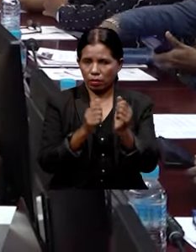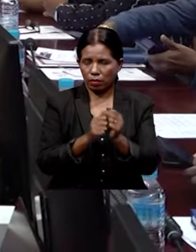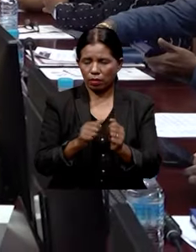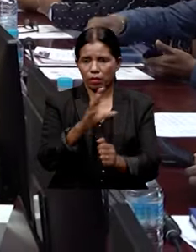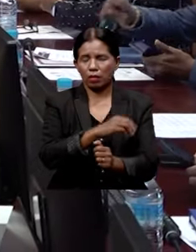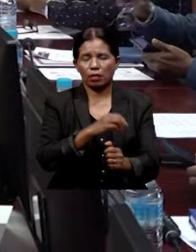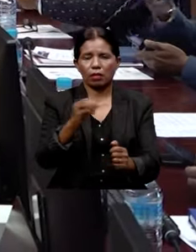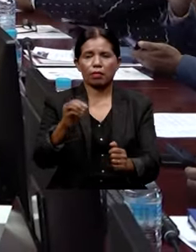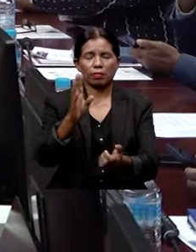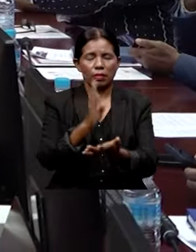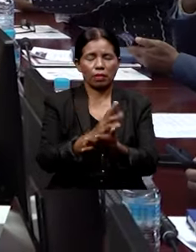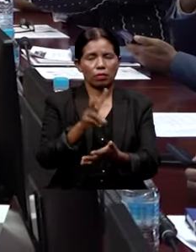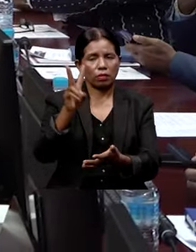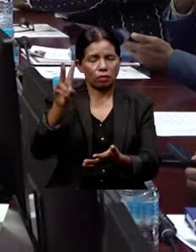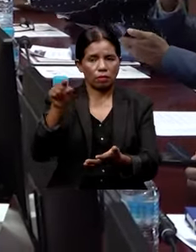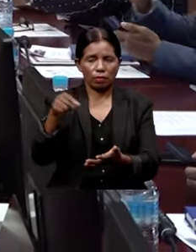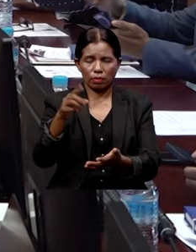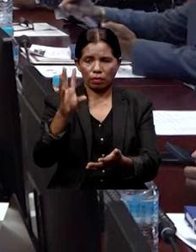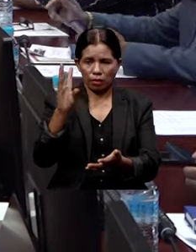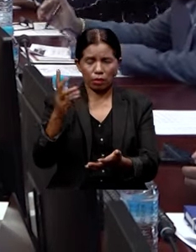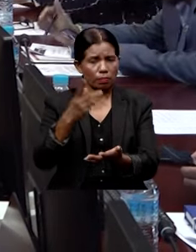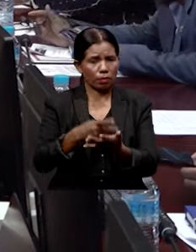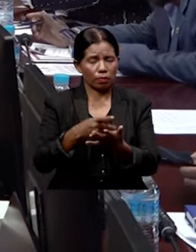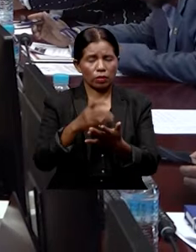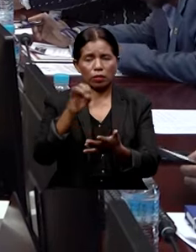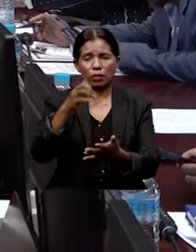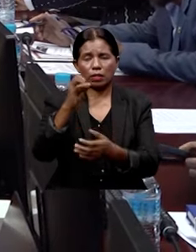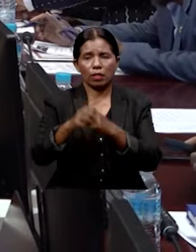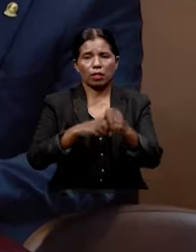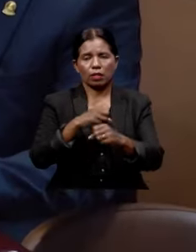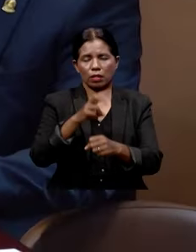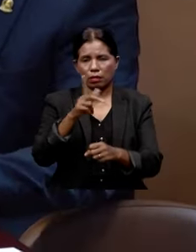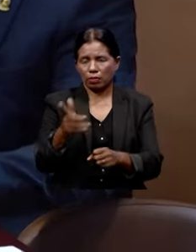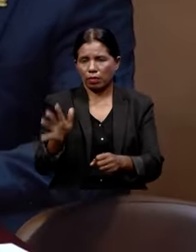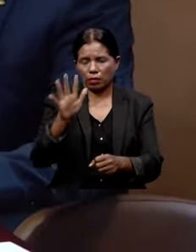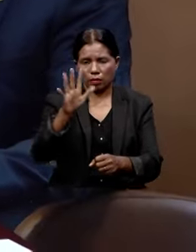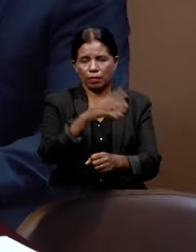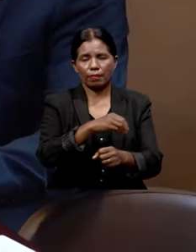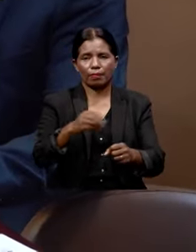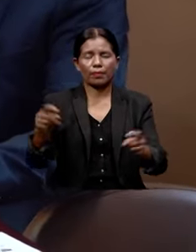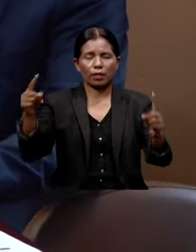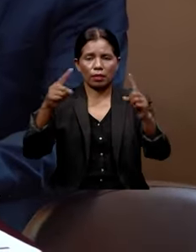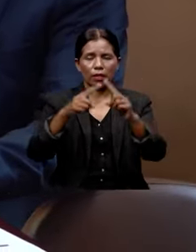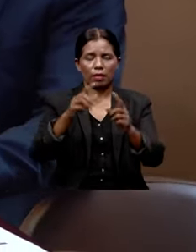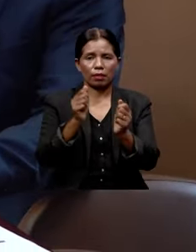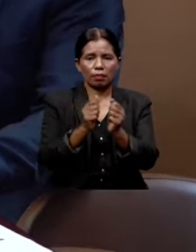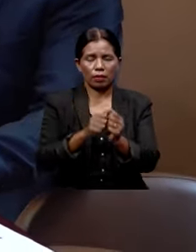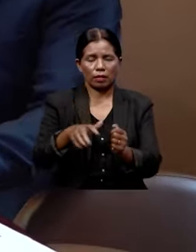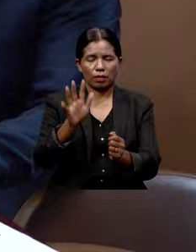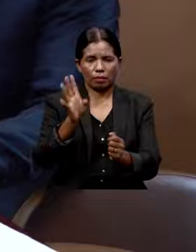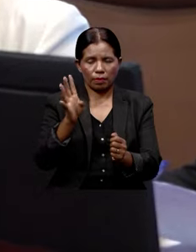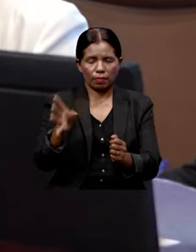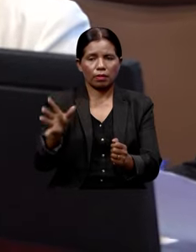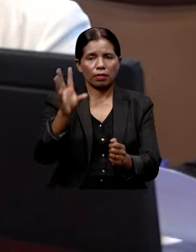bilhão rua, vírgula né. E a proposta de Orçamento Geral do Estado, Tina Rihon Rua, Onesten Lima, Penetele propõe tocon Hatul Rescendent,